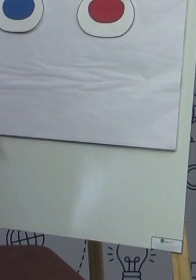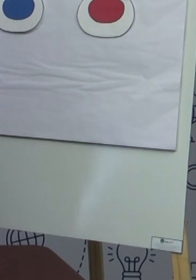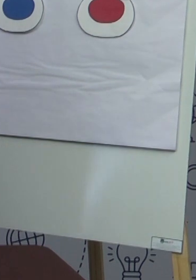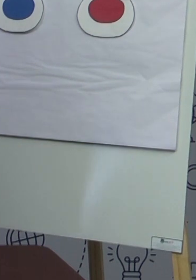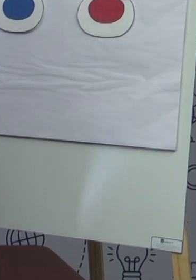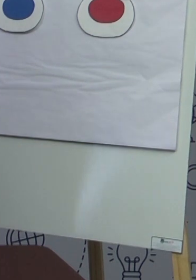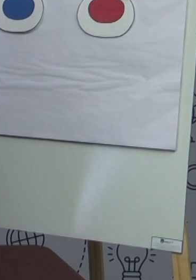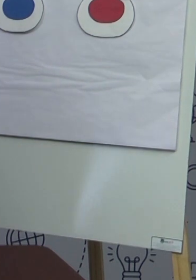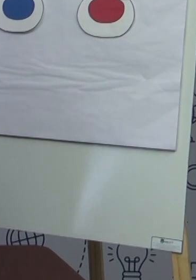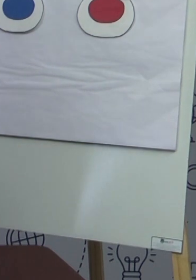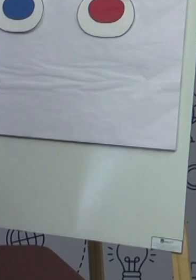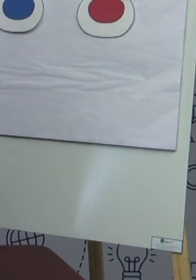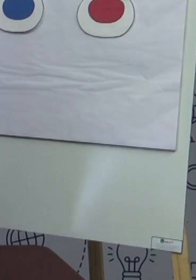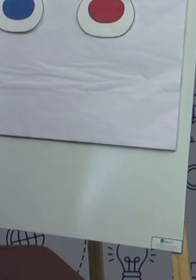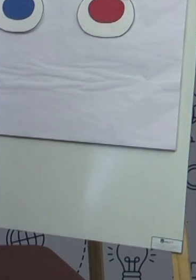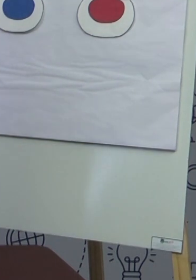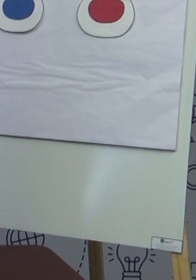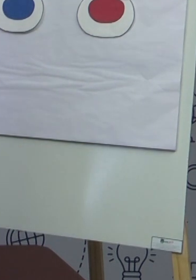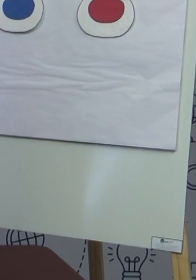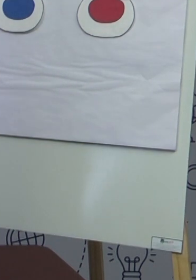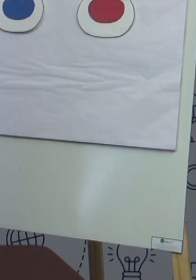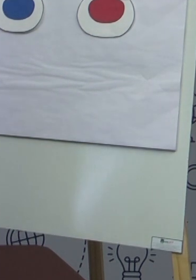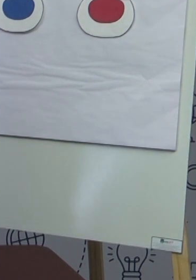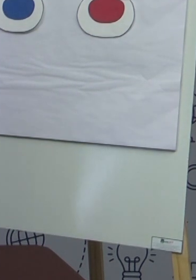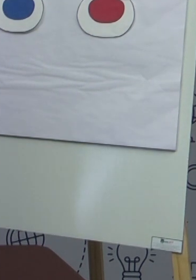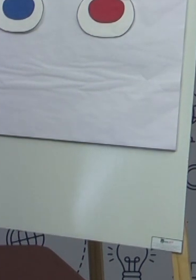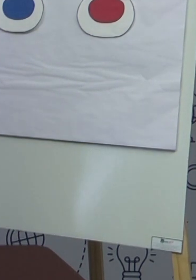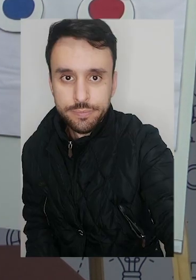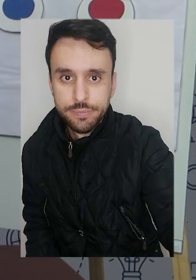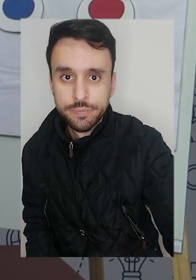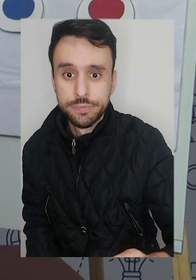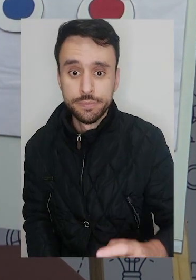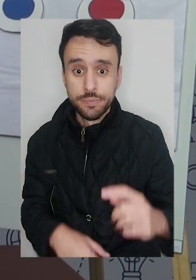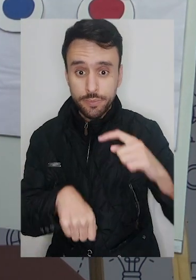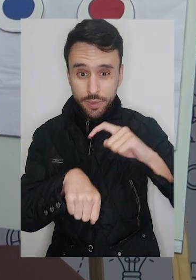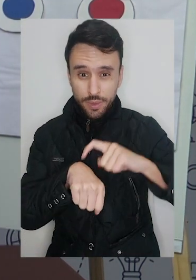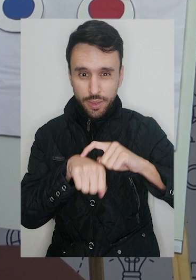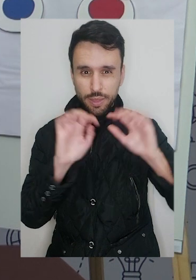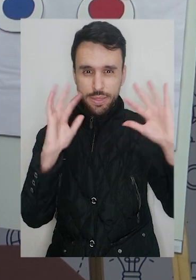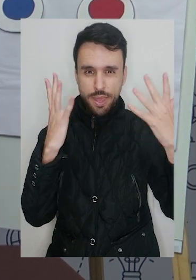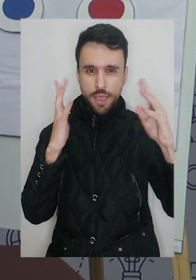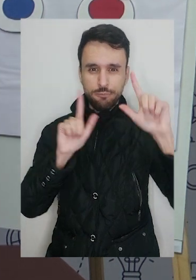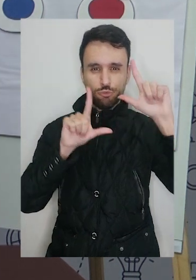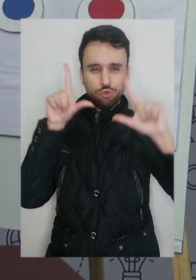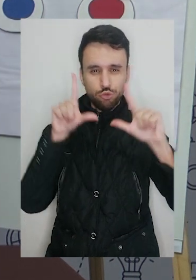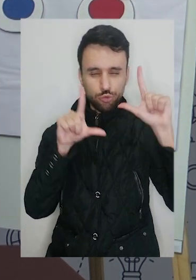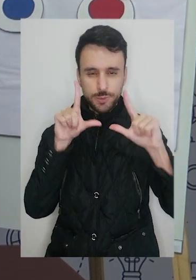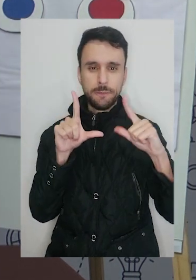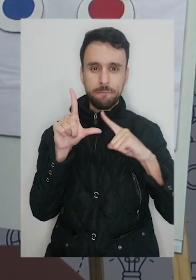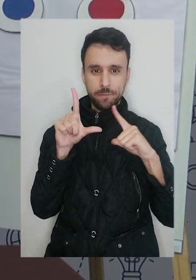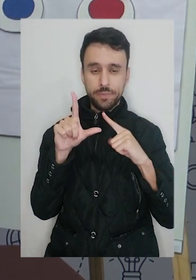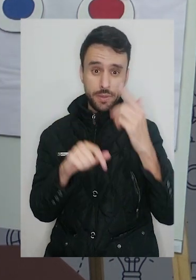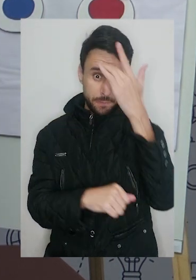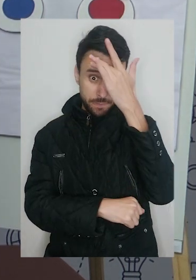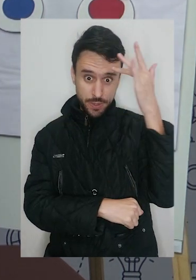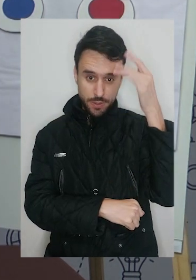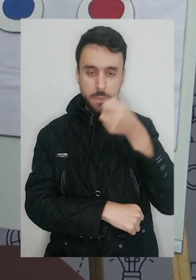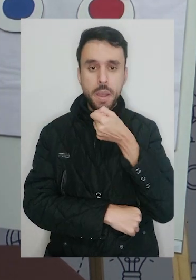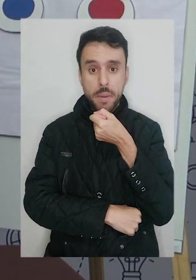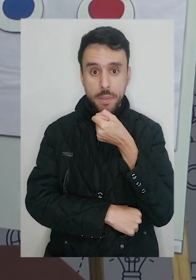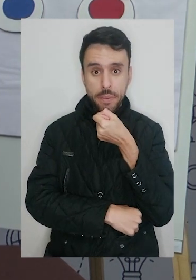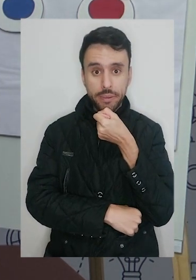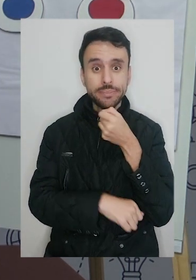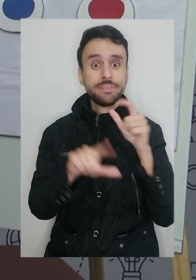na previsão do tempo. Sabe aquele momento do jornal em que a pessoa que está